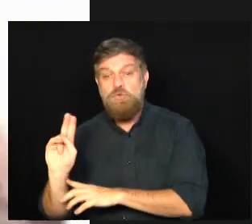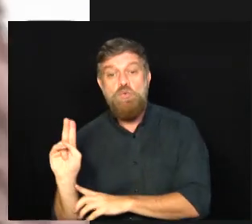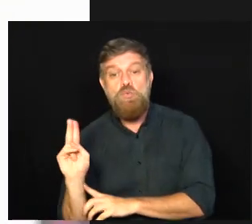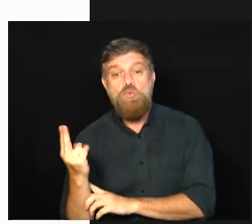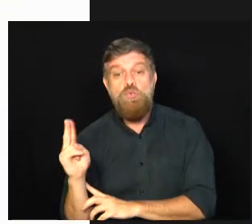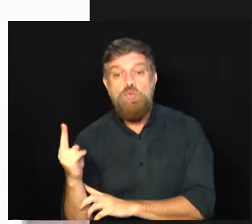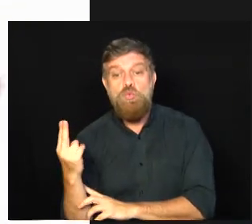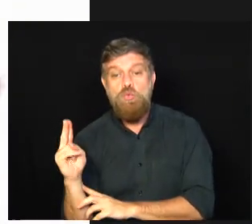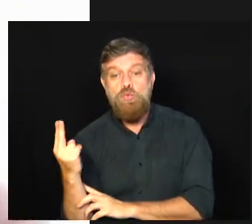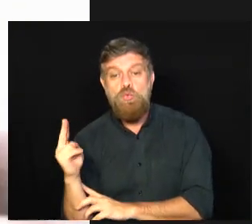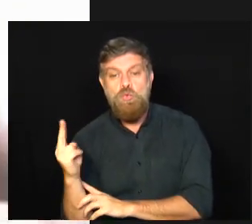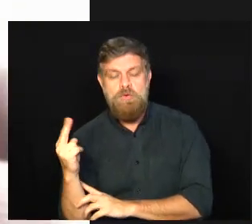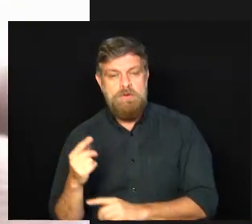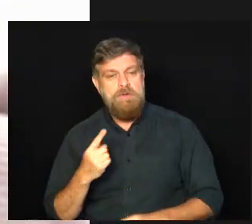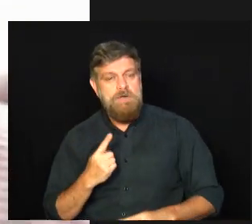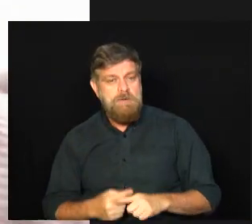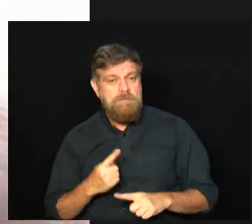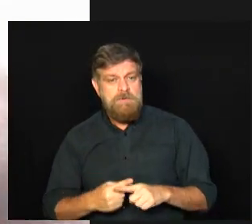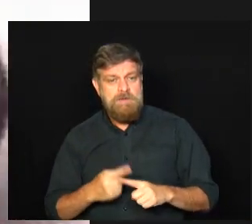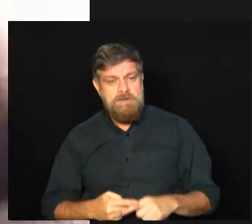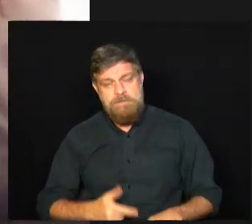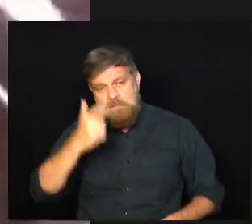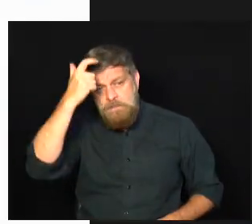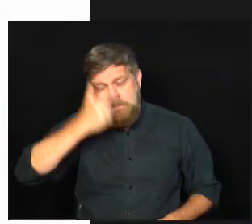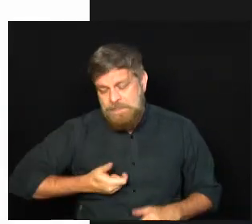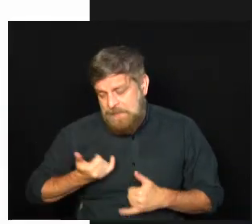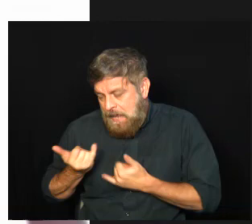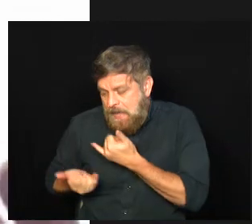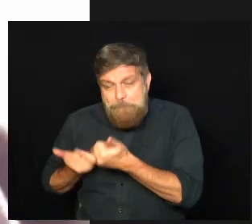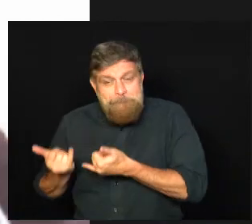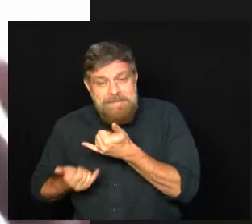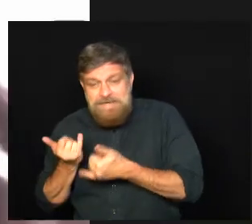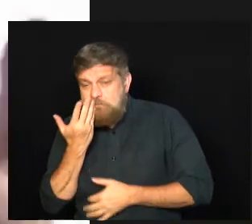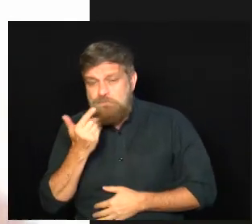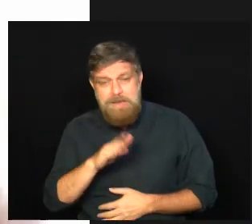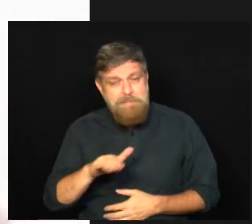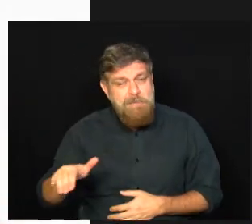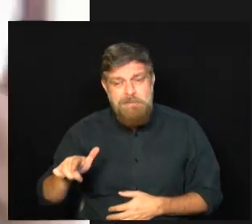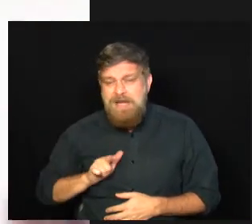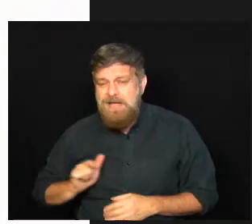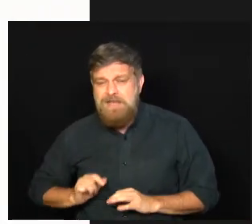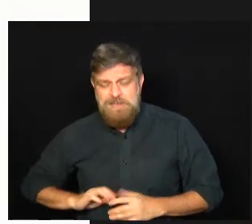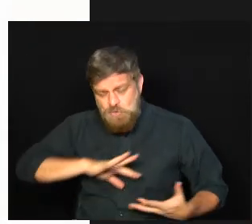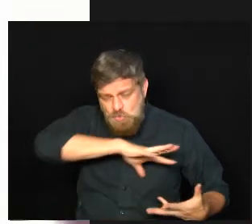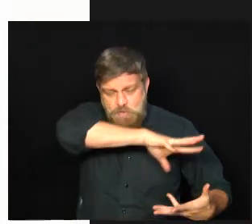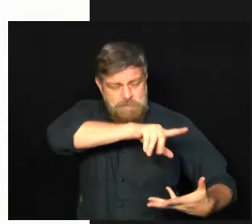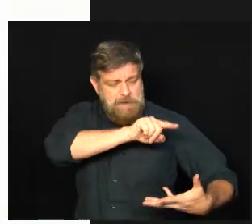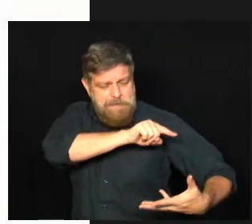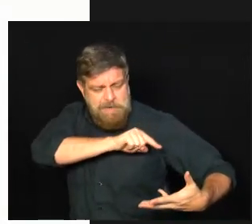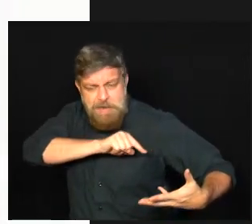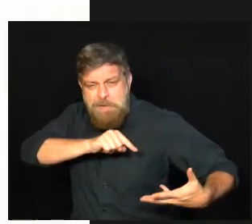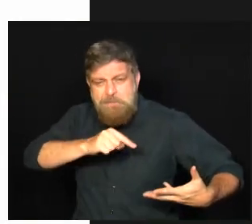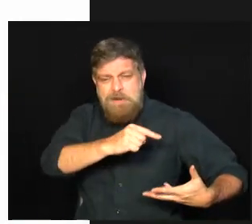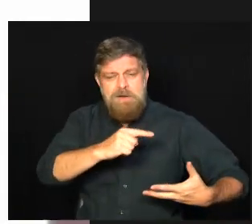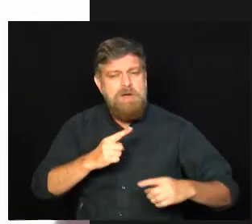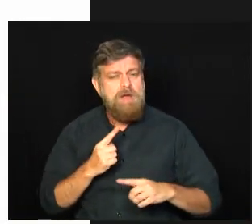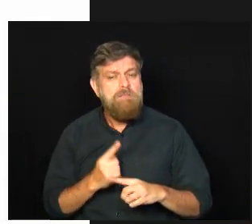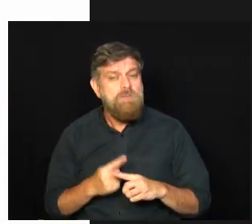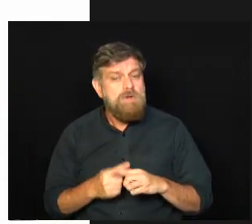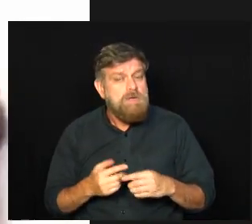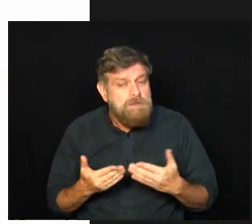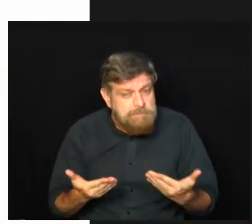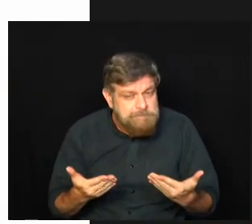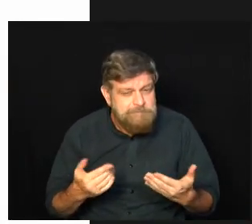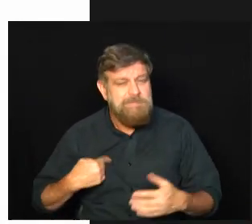Então, por quê? Porque a brincadeira infantil, ela é mundial. E por quê? Aí